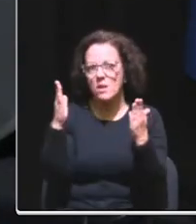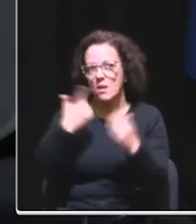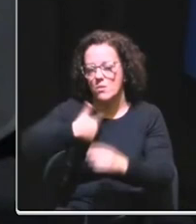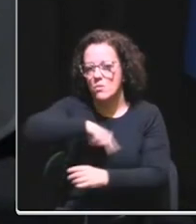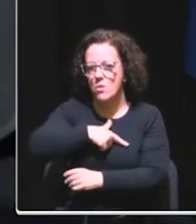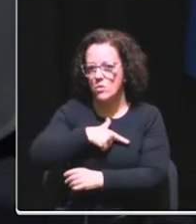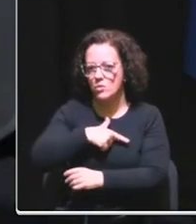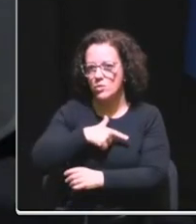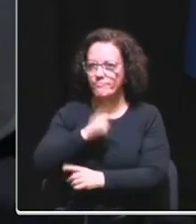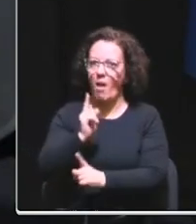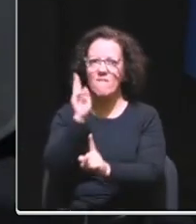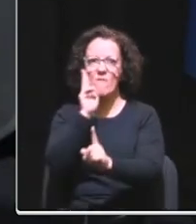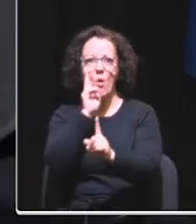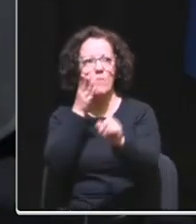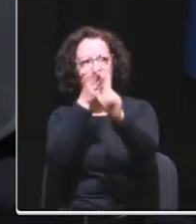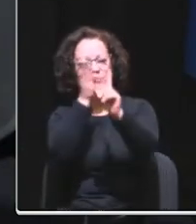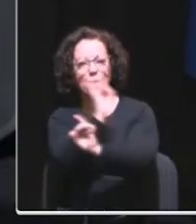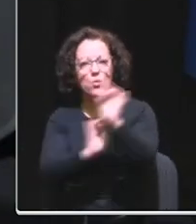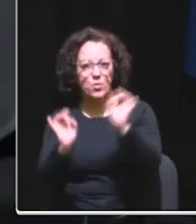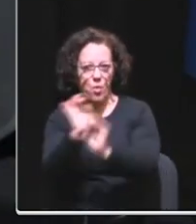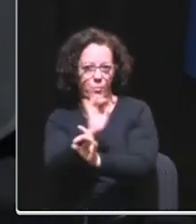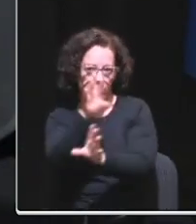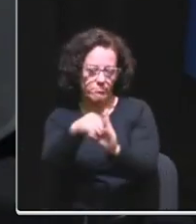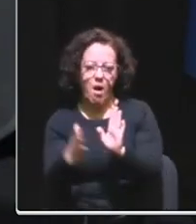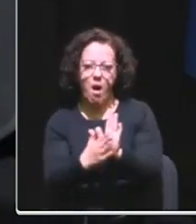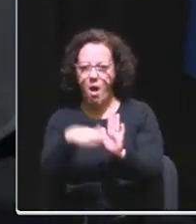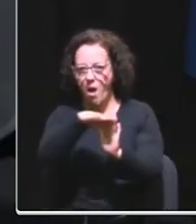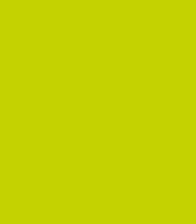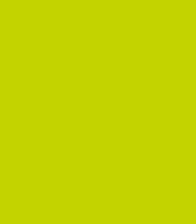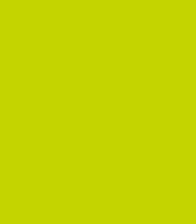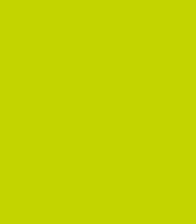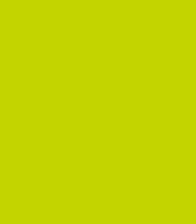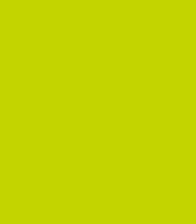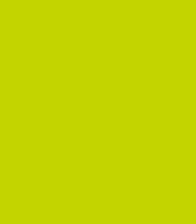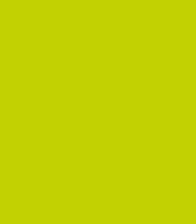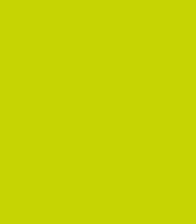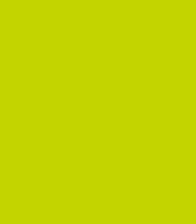como europeus e como universais e que estão na Carta das Nações Unidas. Obrigado.